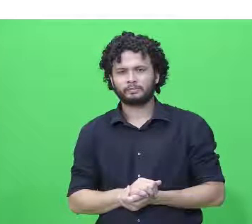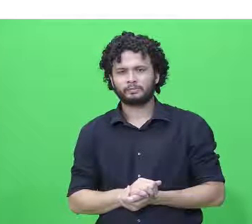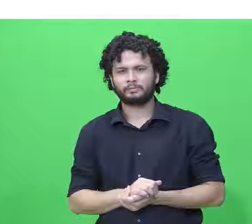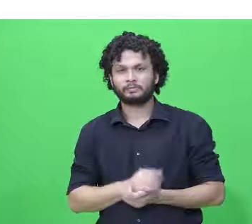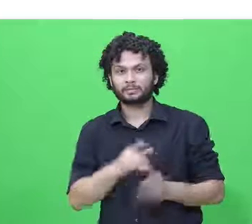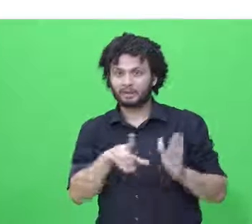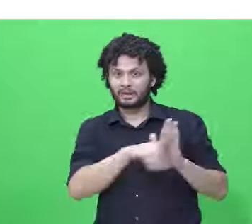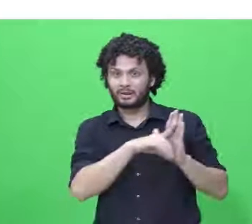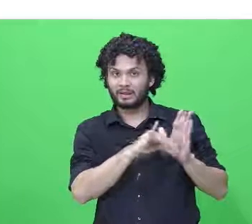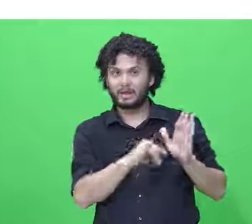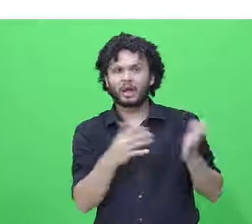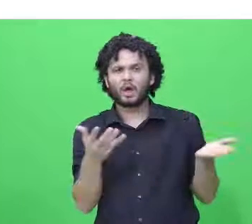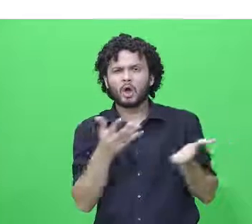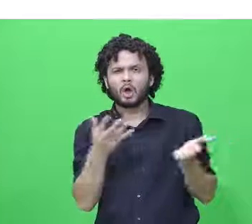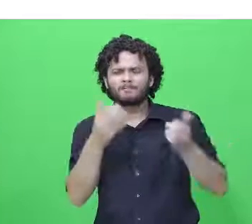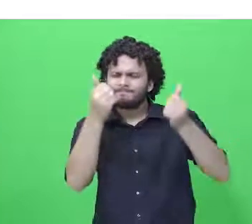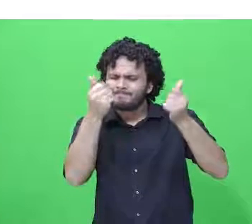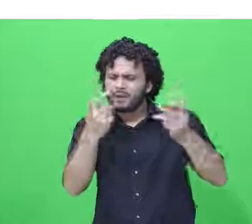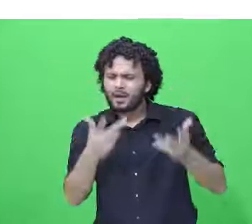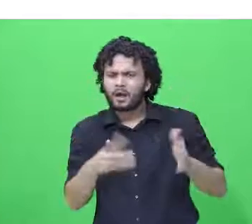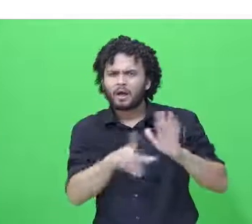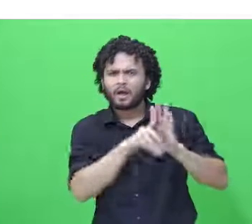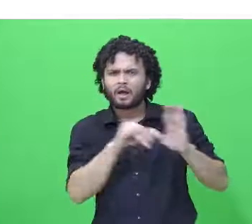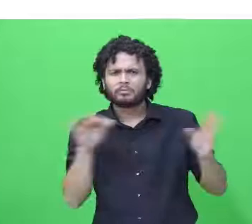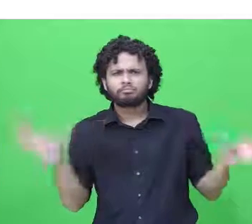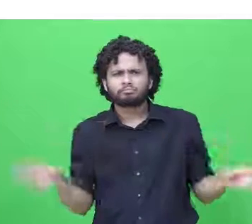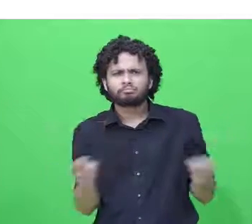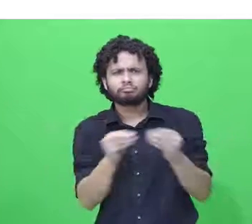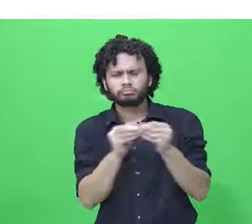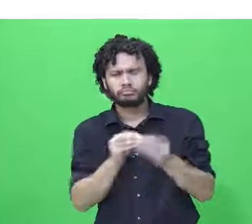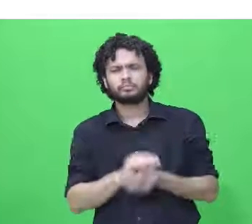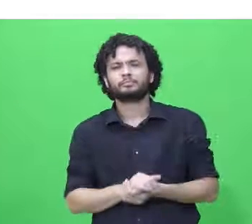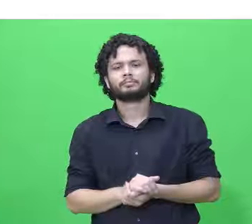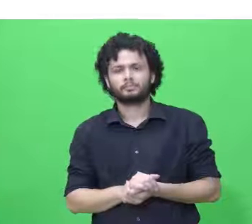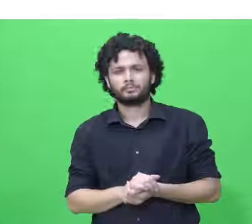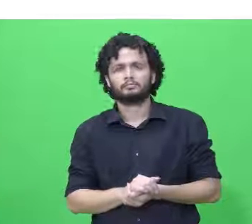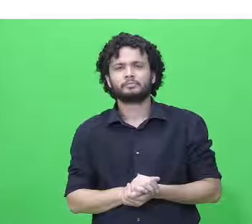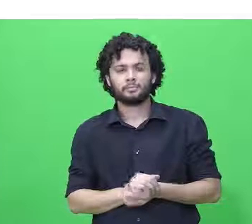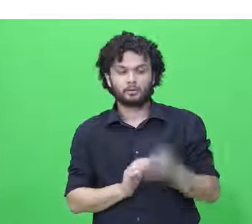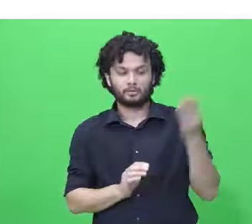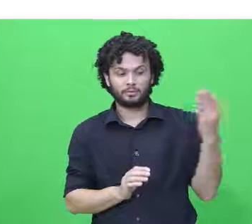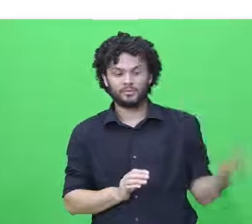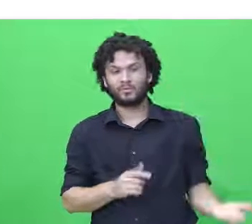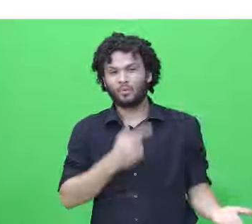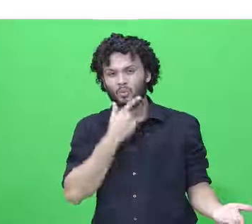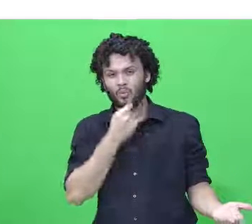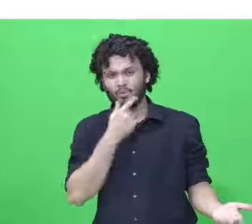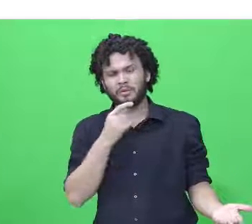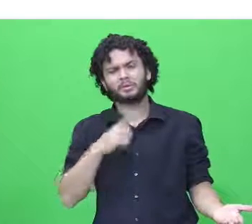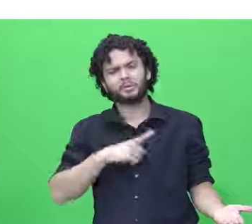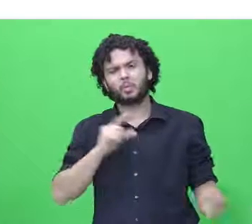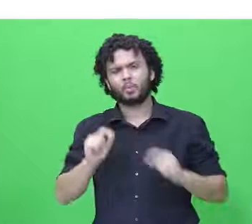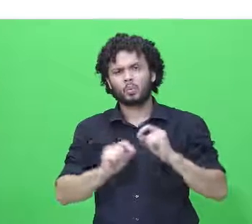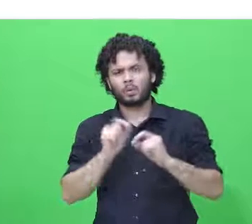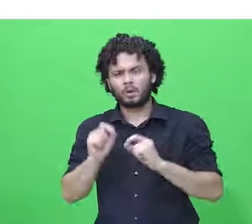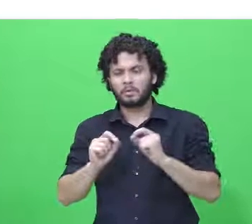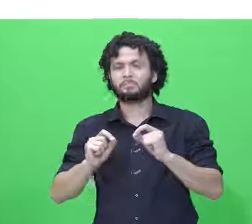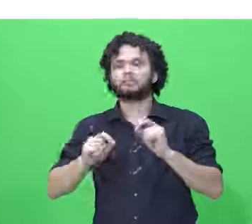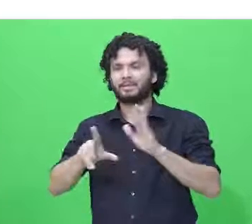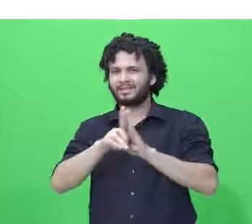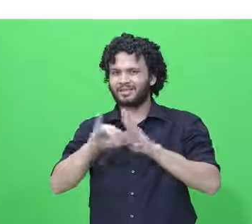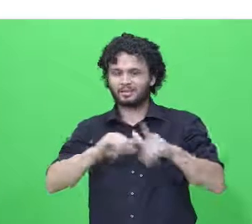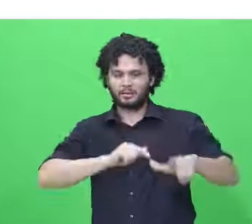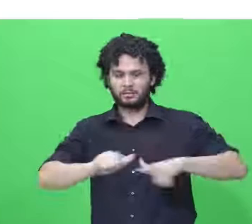As leis, então, vamos falar então um pouco sobre essas leis trabalhistas, né? Vargas, então, ele vai promulgar uma legislação trabalhista que